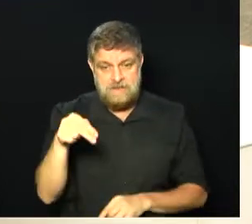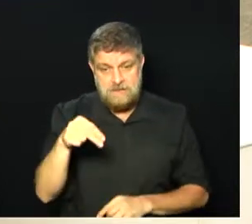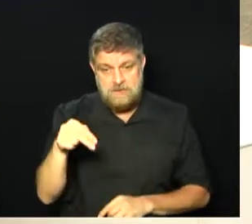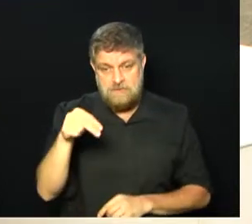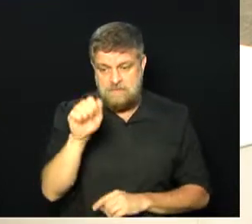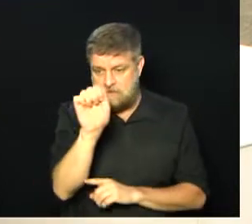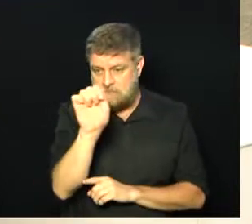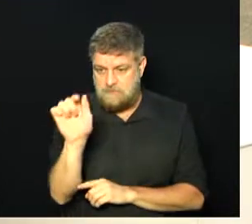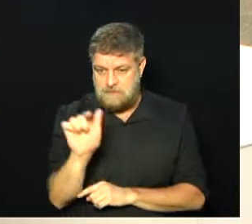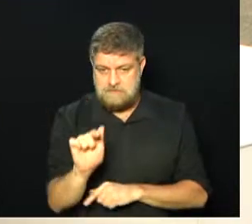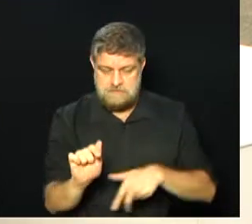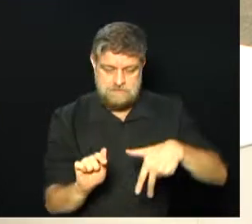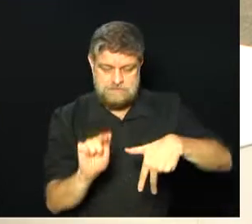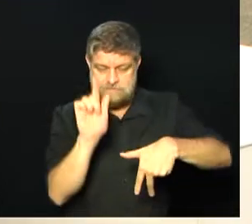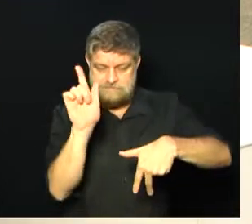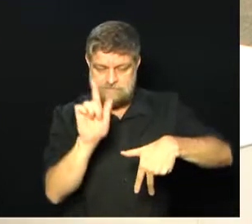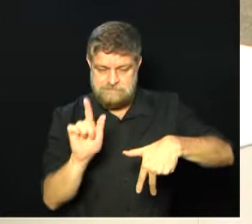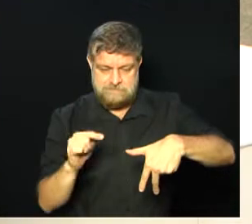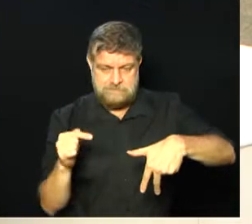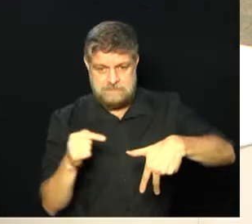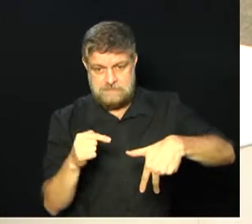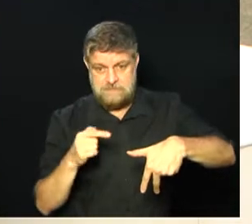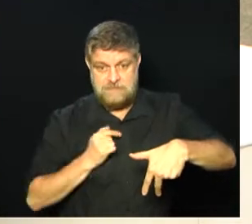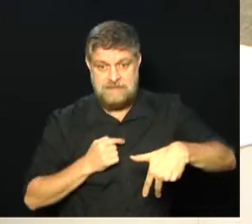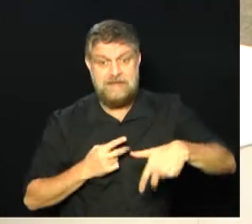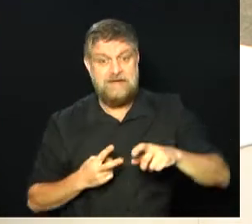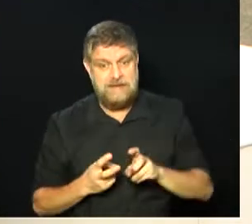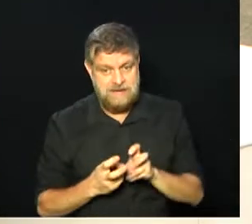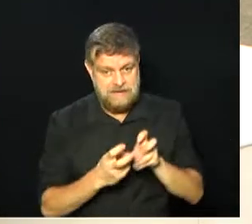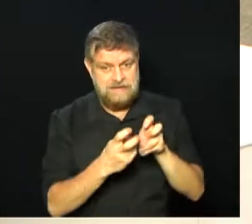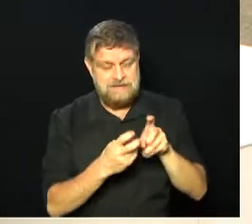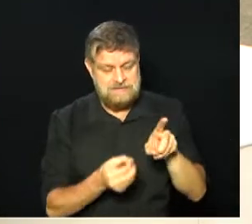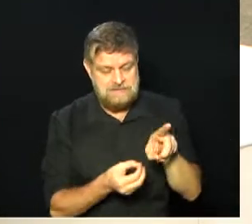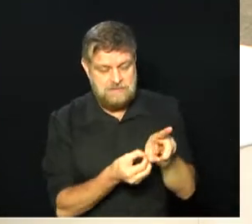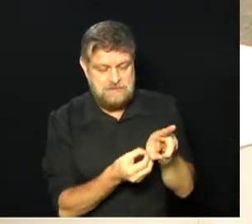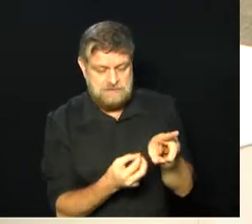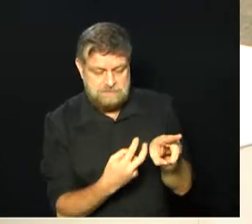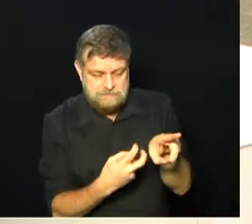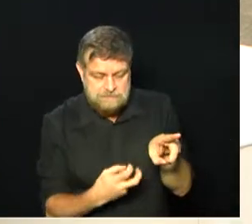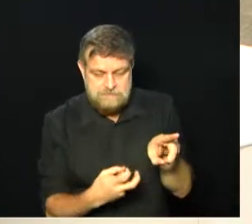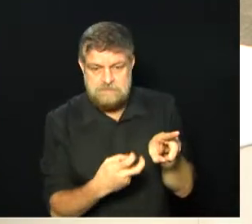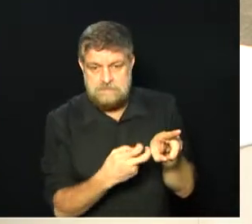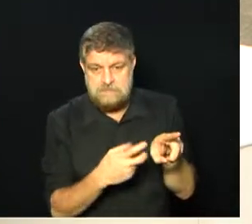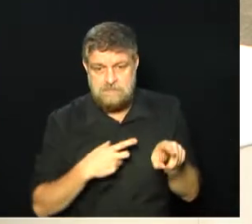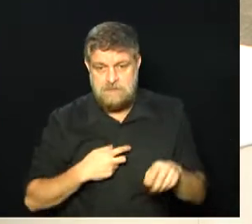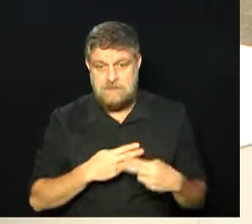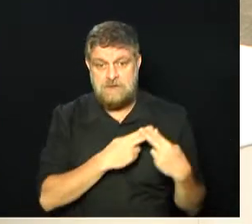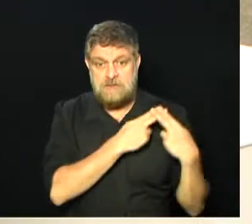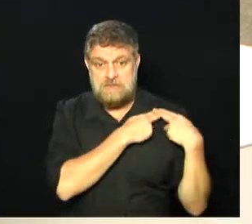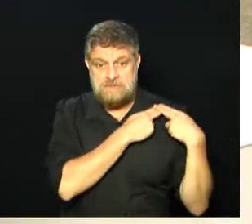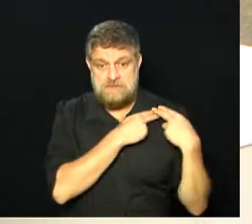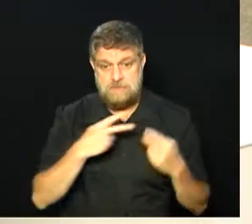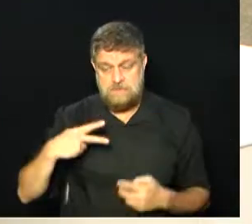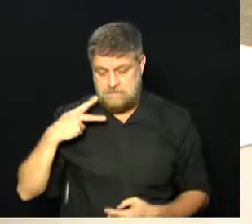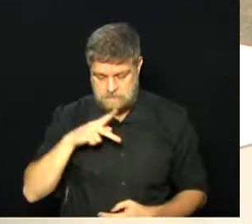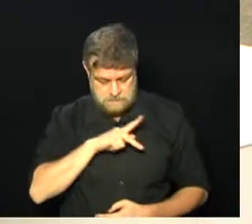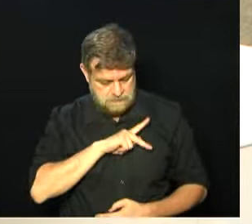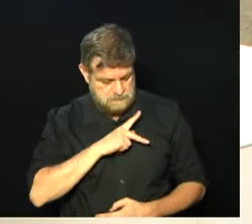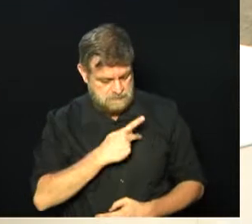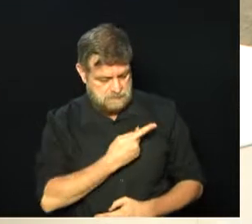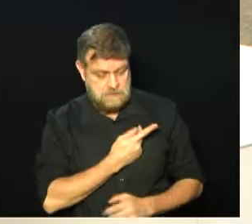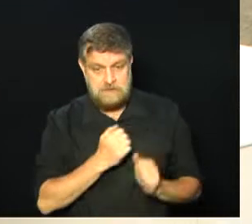mês dedicado à conscientização sobre o câncer de próstata. Quem preside essa comissão é o vereador Paulo Haddad, que já se encontra aqui junto